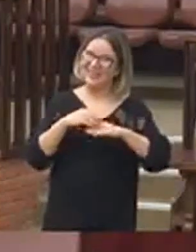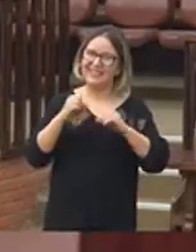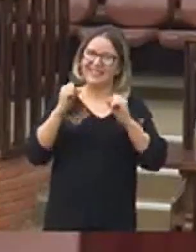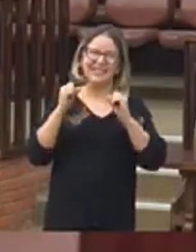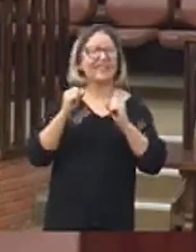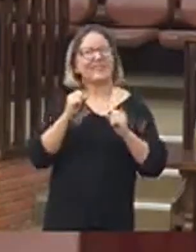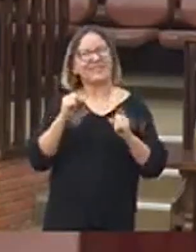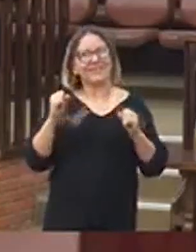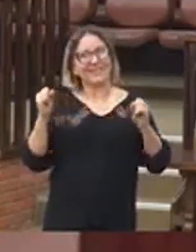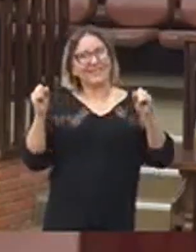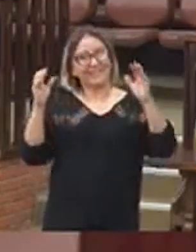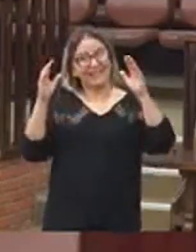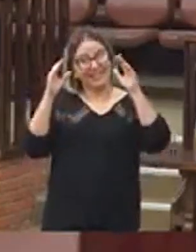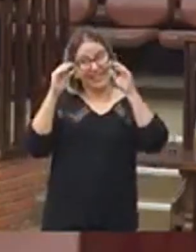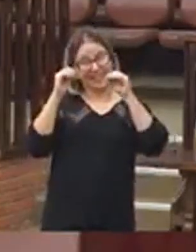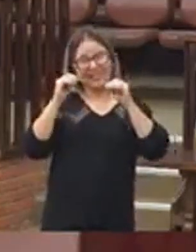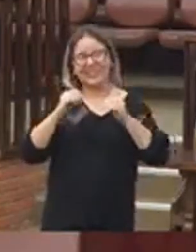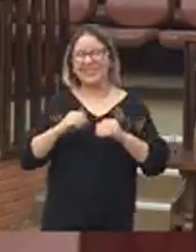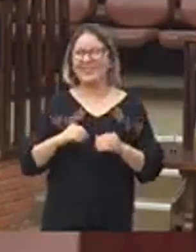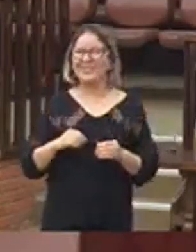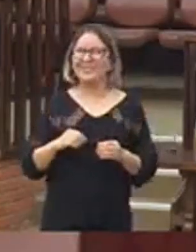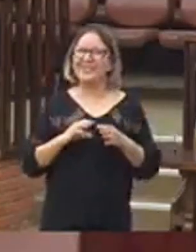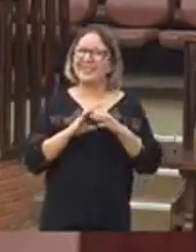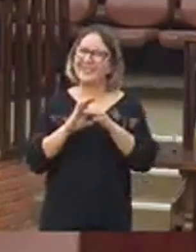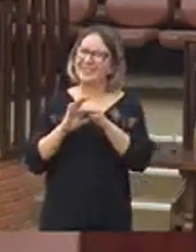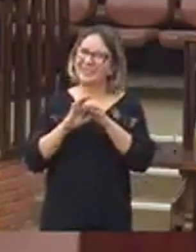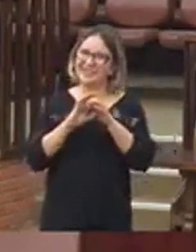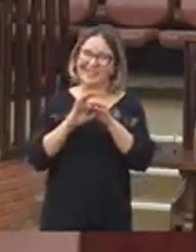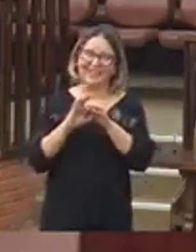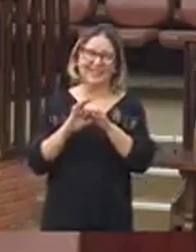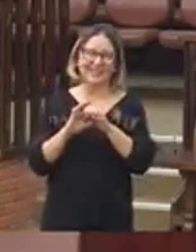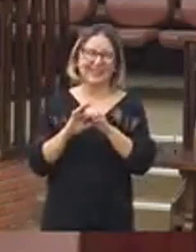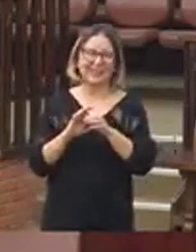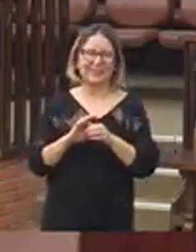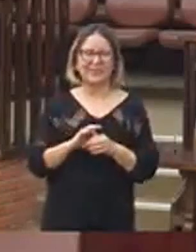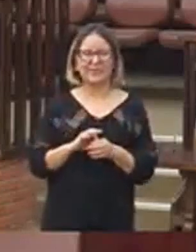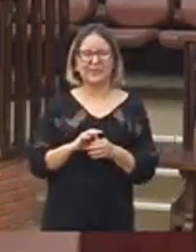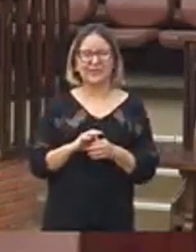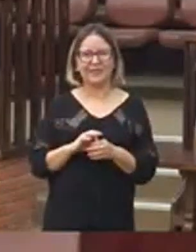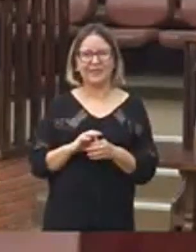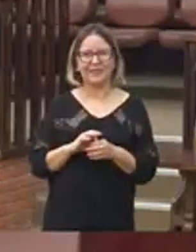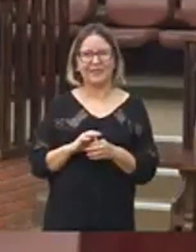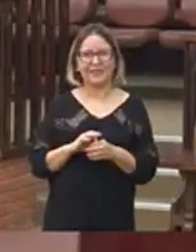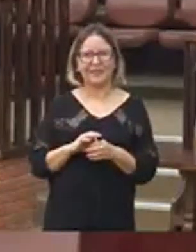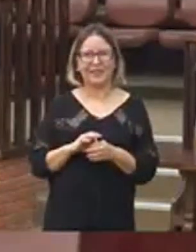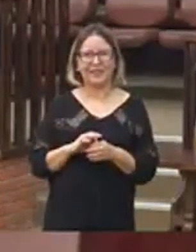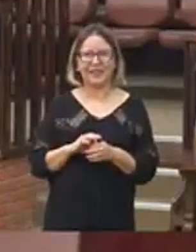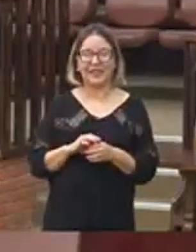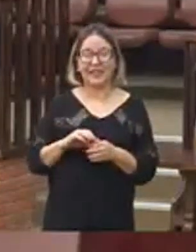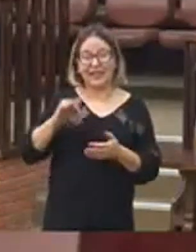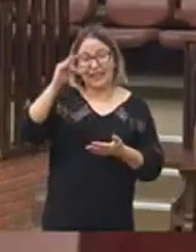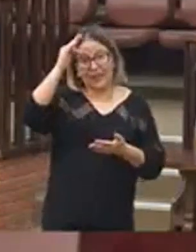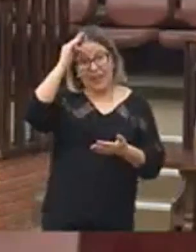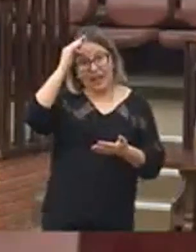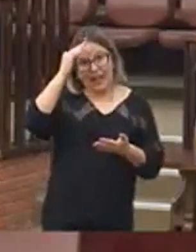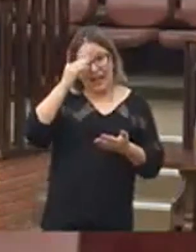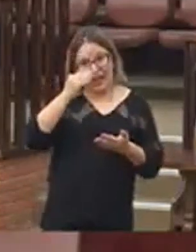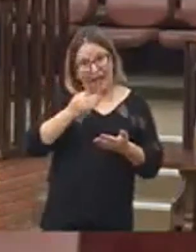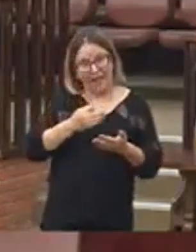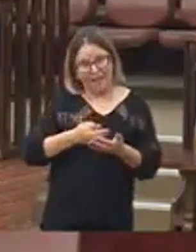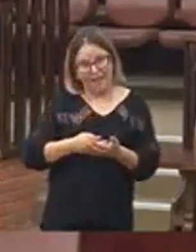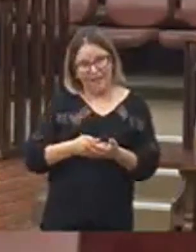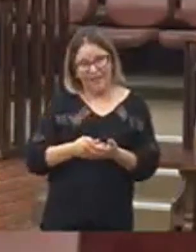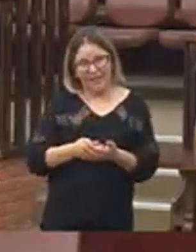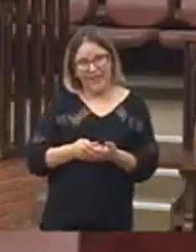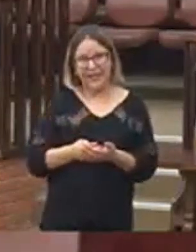usar uma figura nossa aqui de comunhão, ouvindo Jesus. A fé, Jesus é o autor da